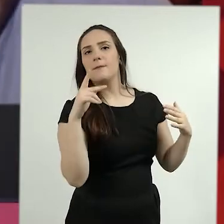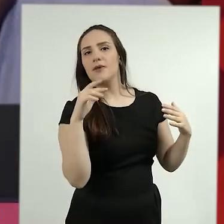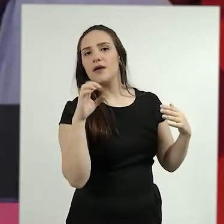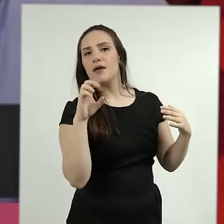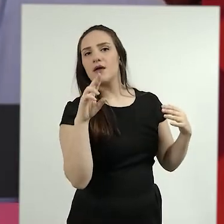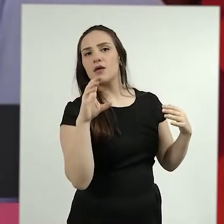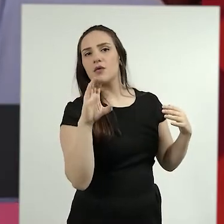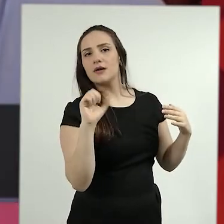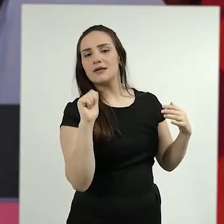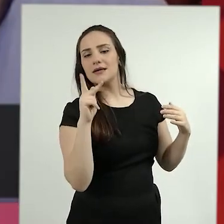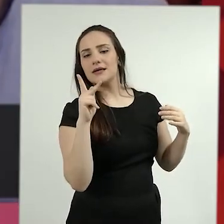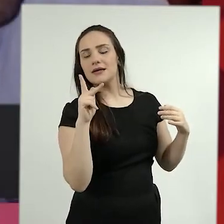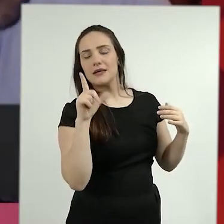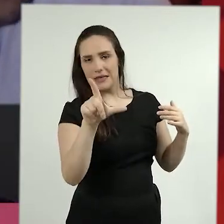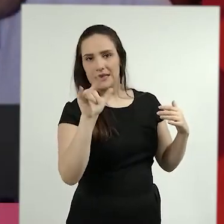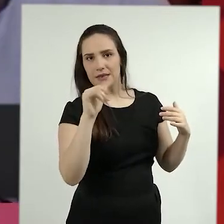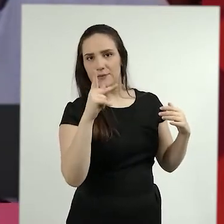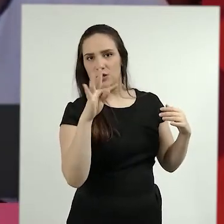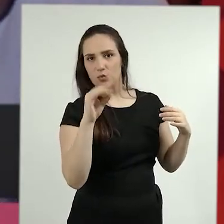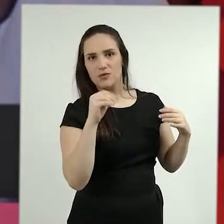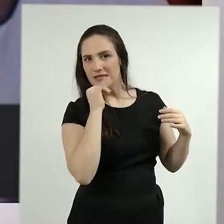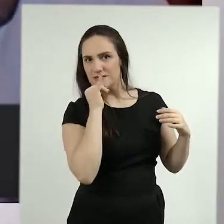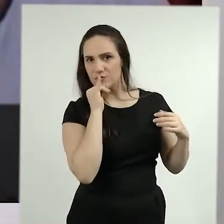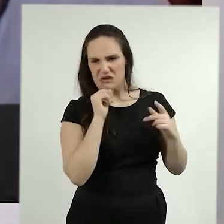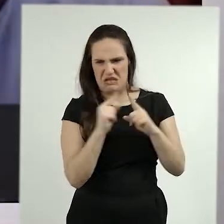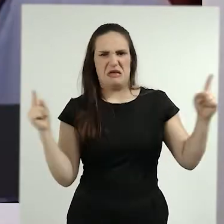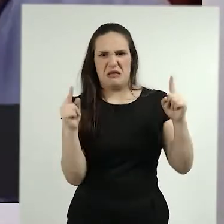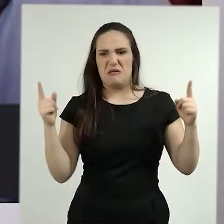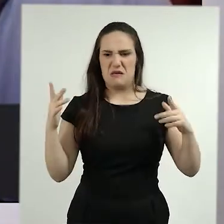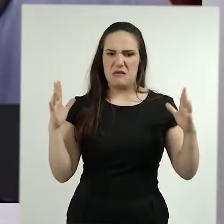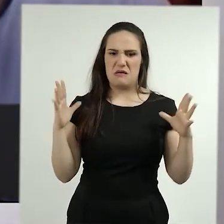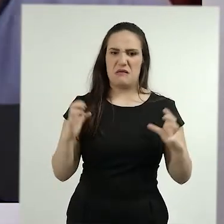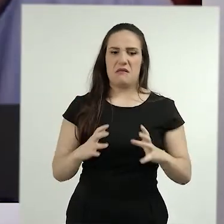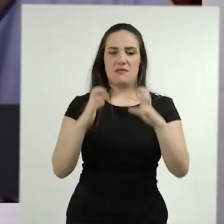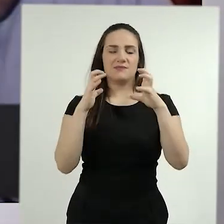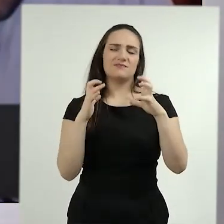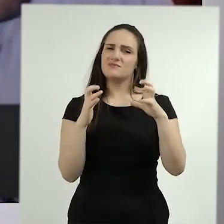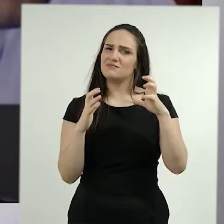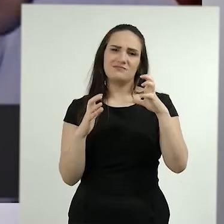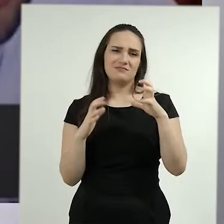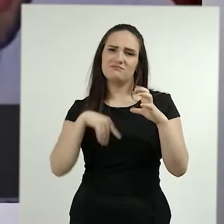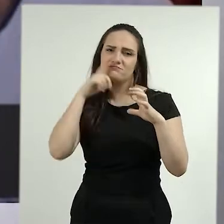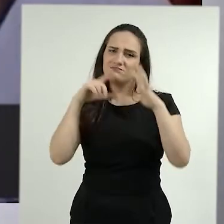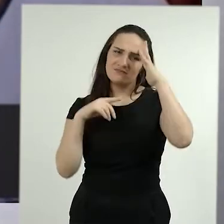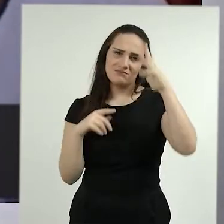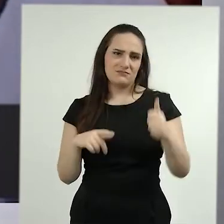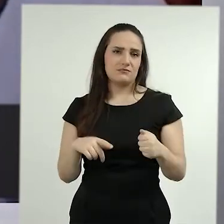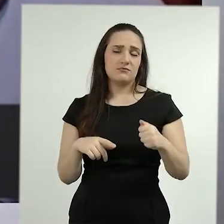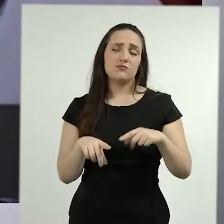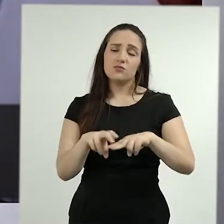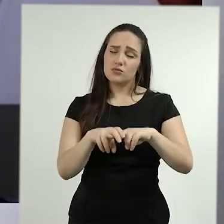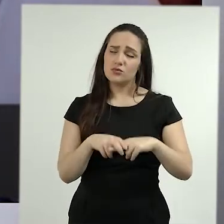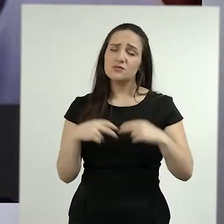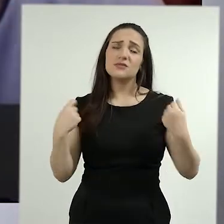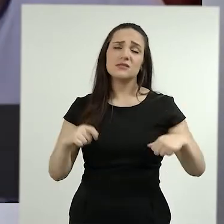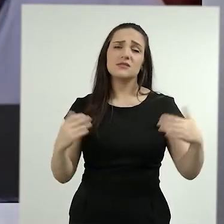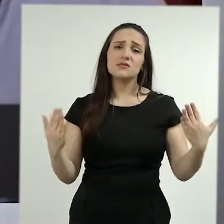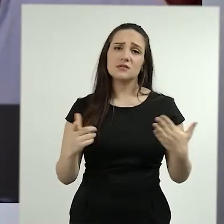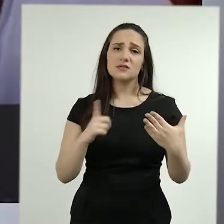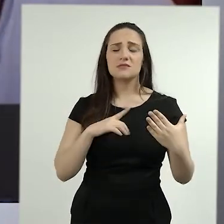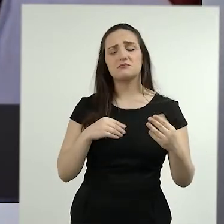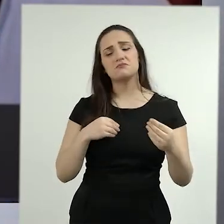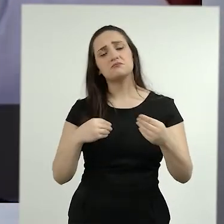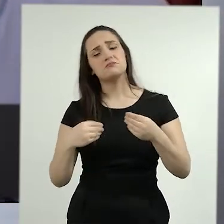pode ter essa radicalização, porque, bom, eu tenho 40 anos, eu sei que não funcionou até então a gente é